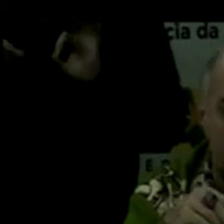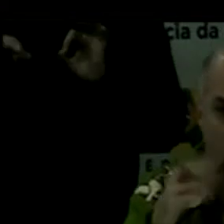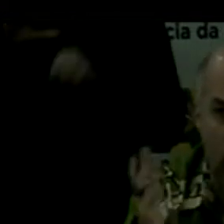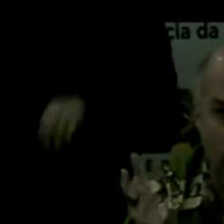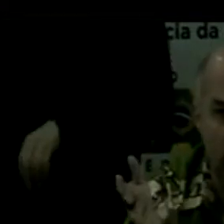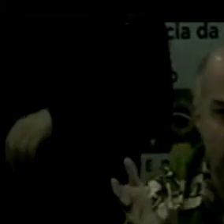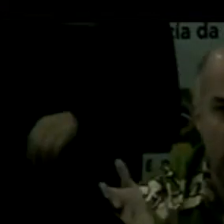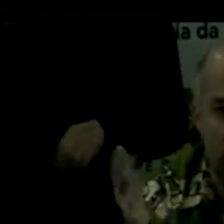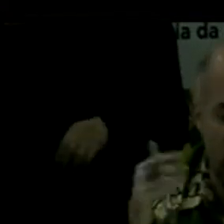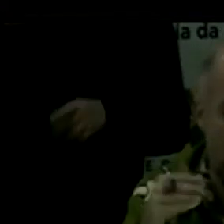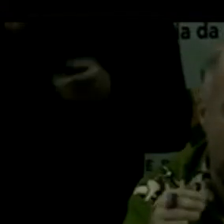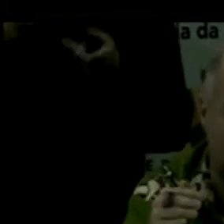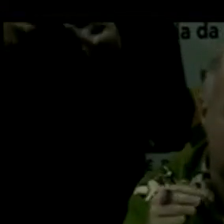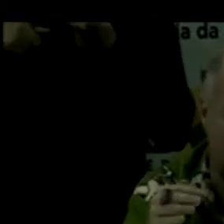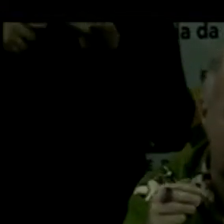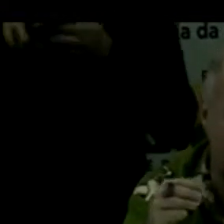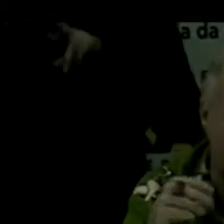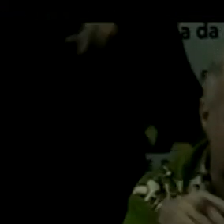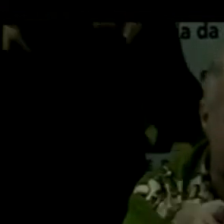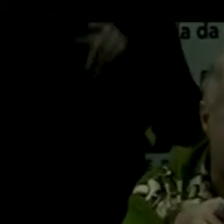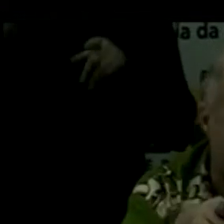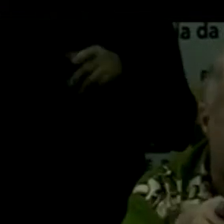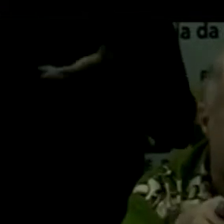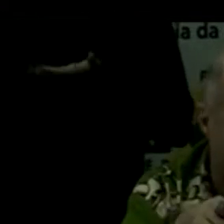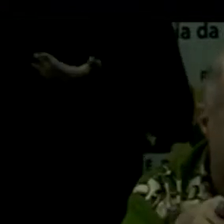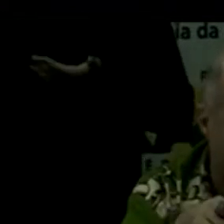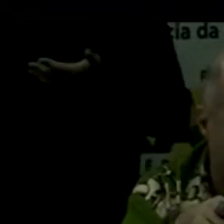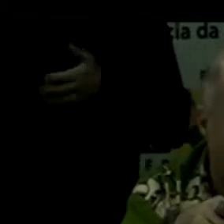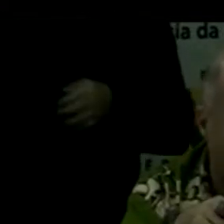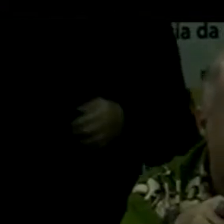interdirecionalmente, jovens e experientes.